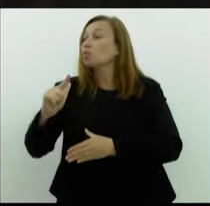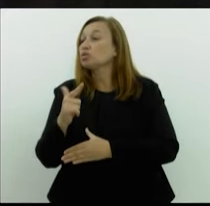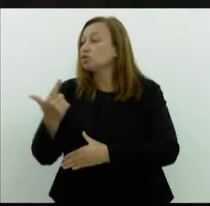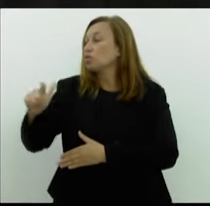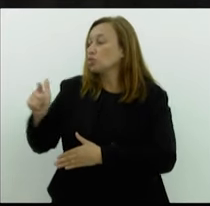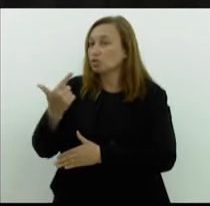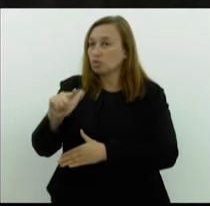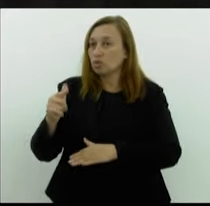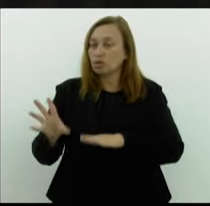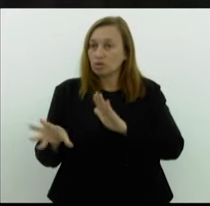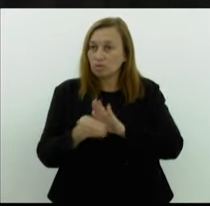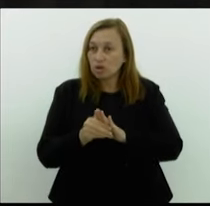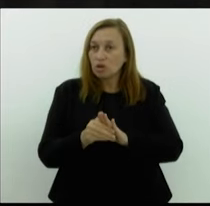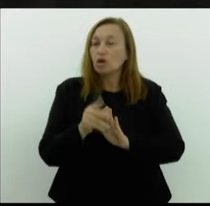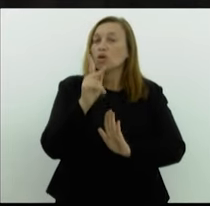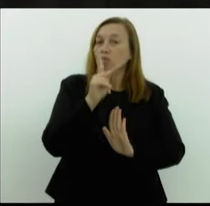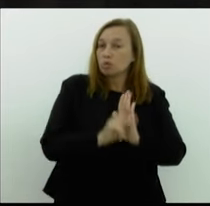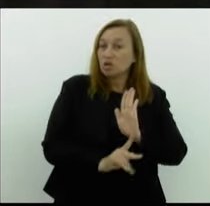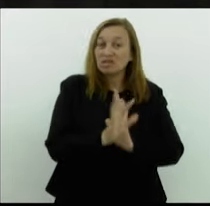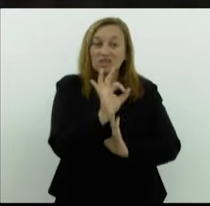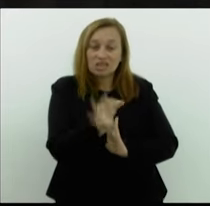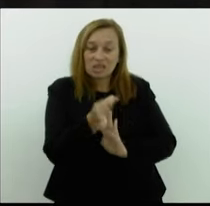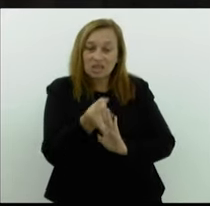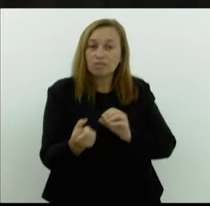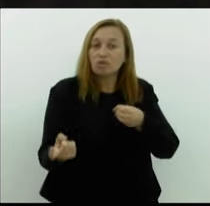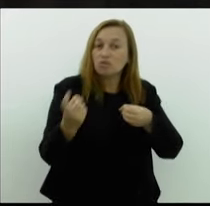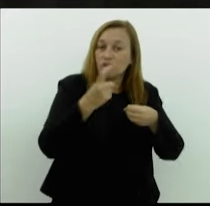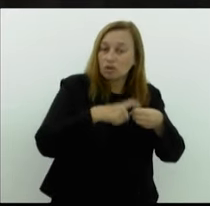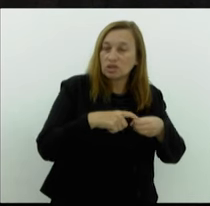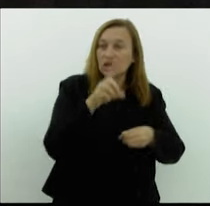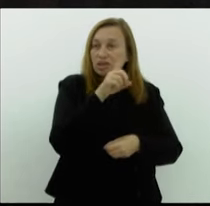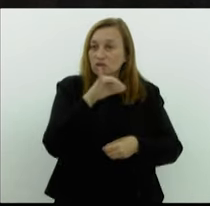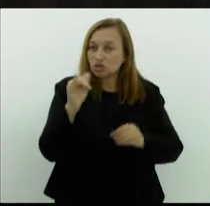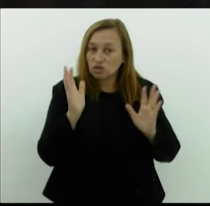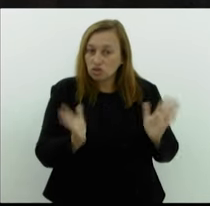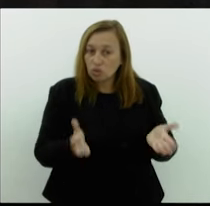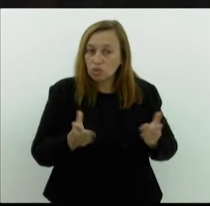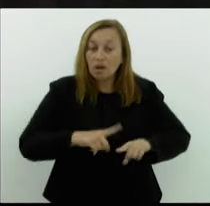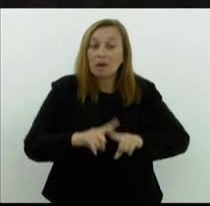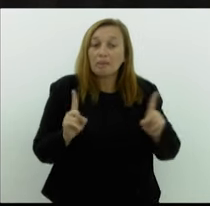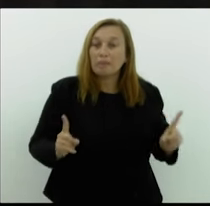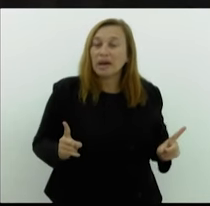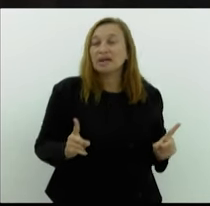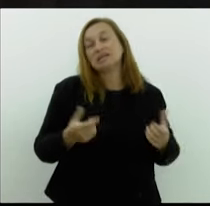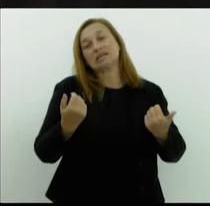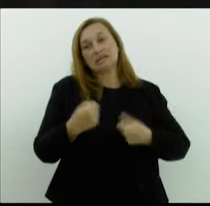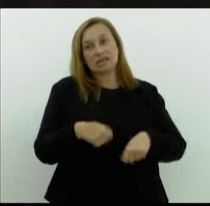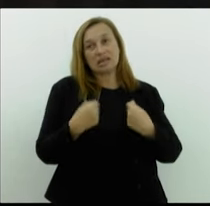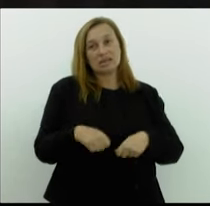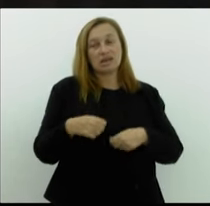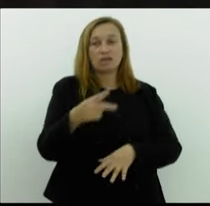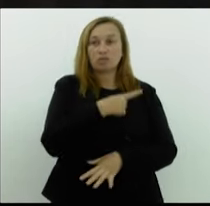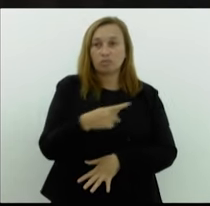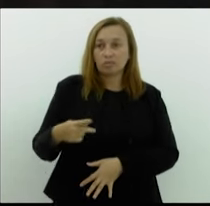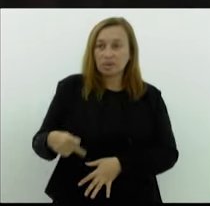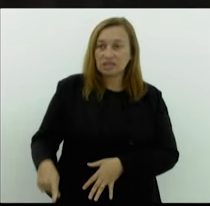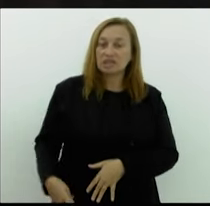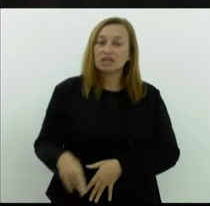O projeto possivelmente volta ainda no dia de hoje, mas é necessário que o presidente da